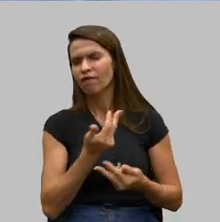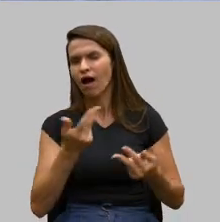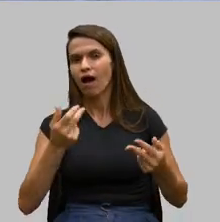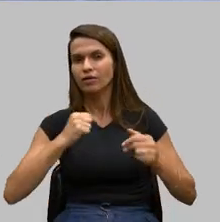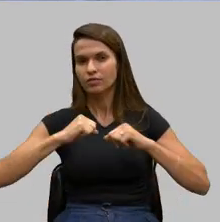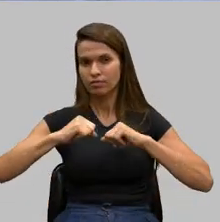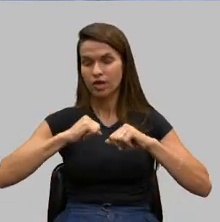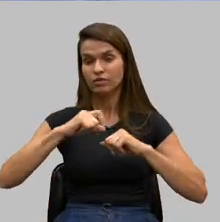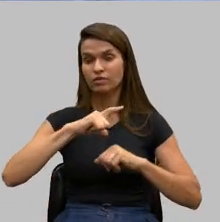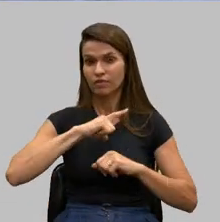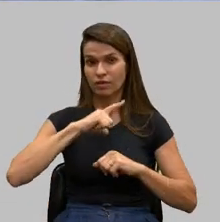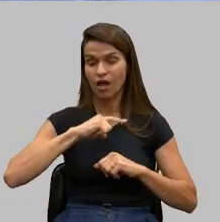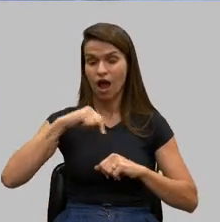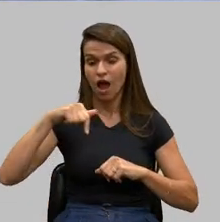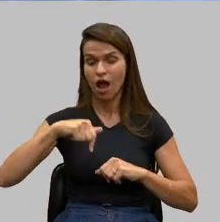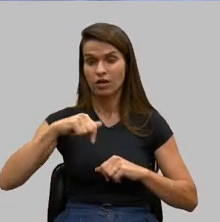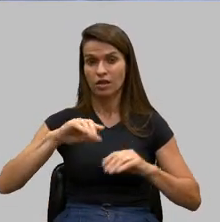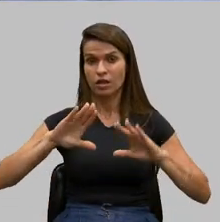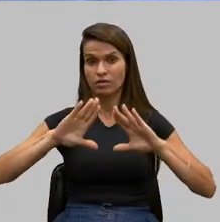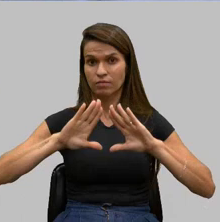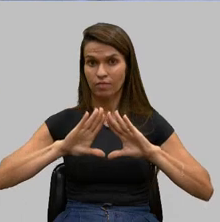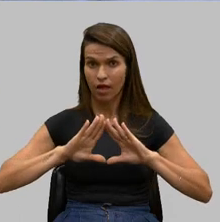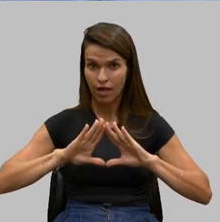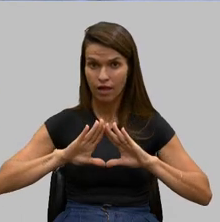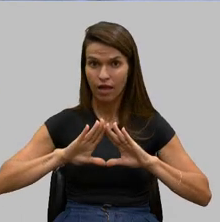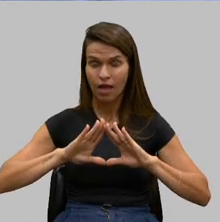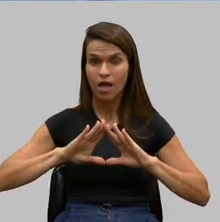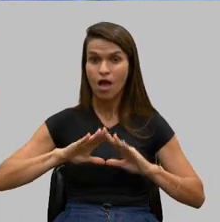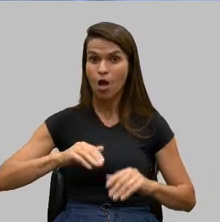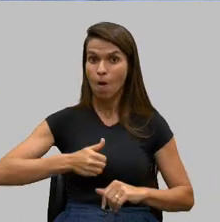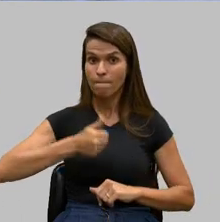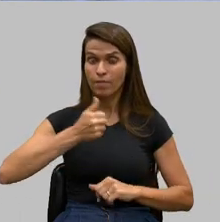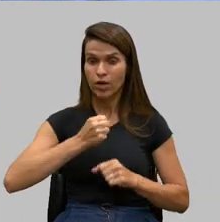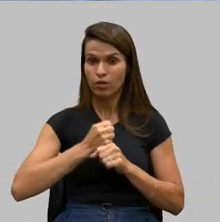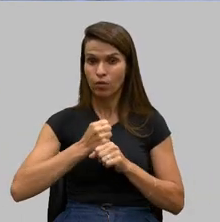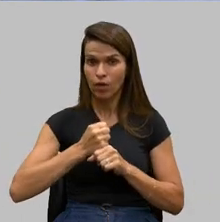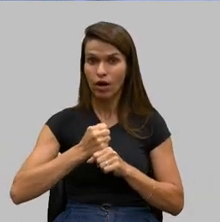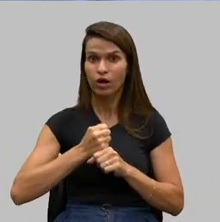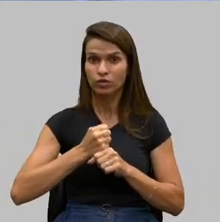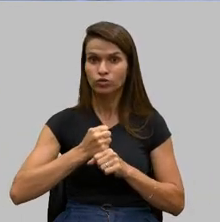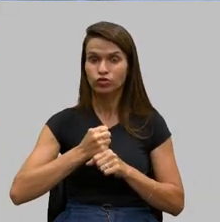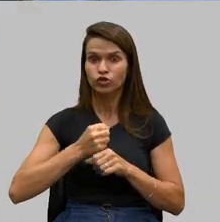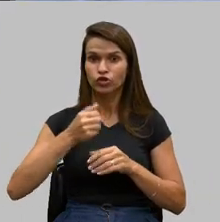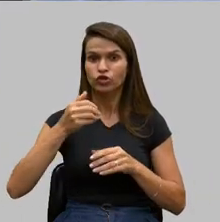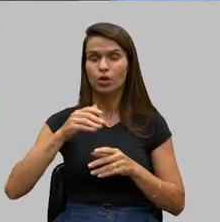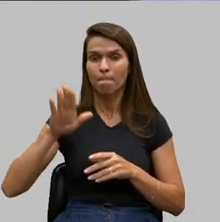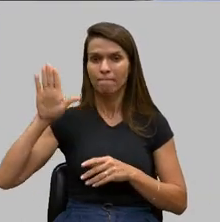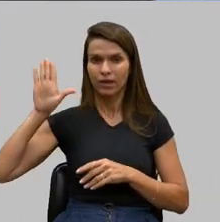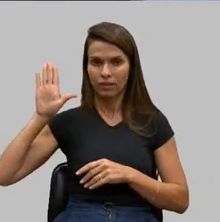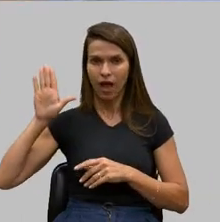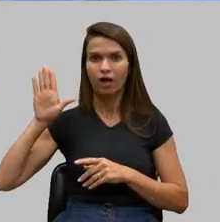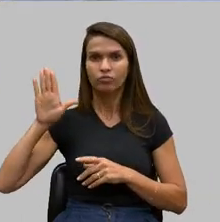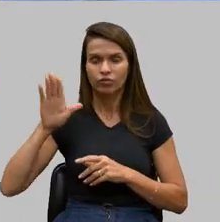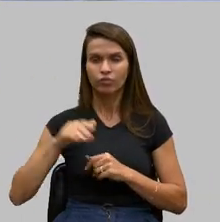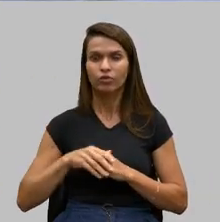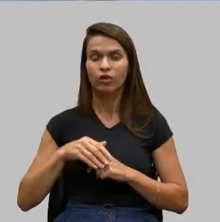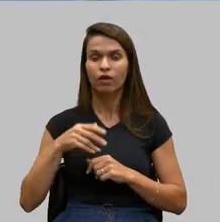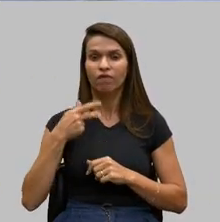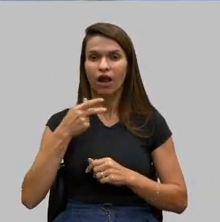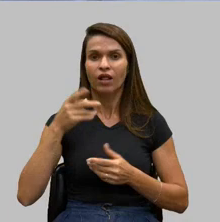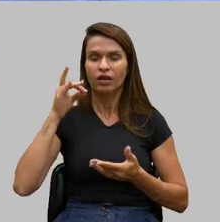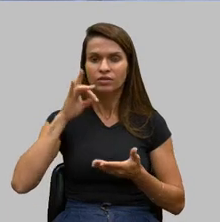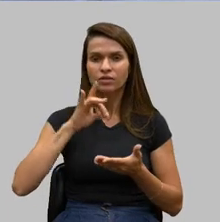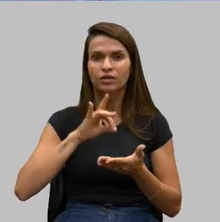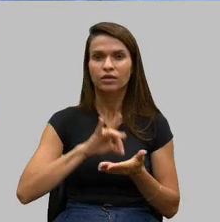aqui na na Assembleia é o nosso primeiro ano de mandato e obviamente quando a gente fala dessa realidade